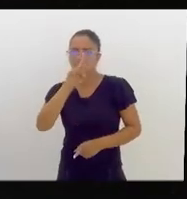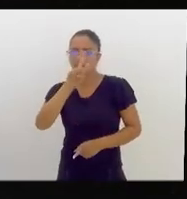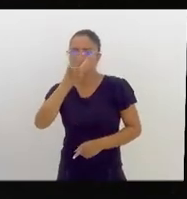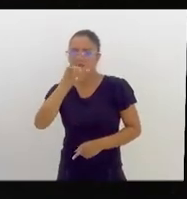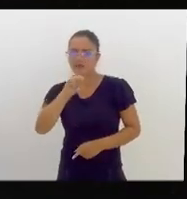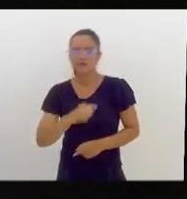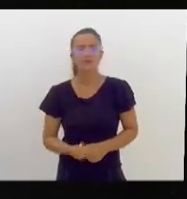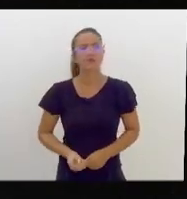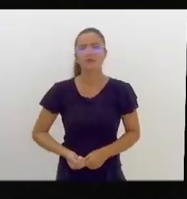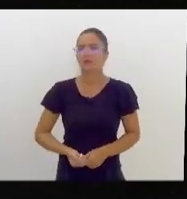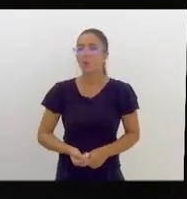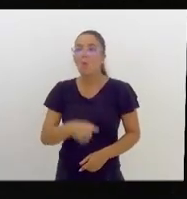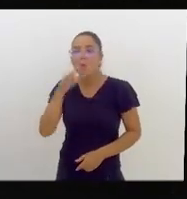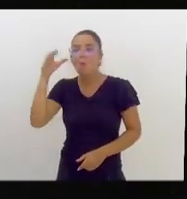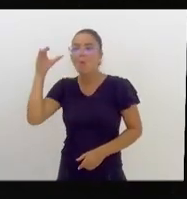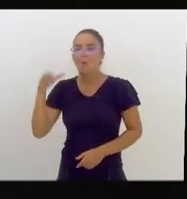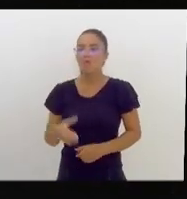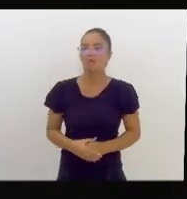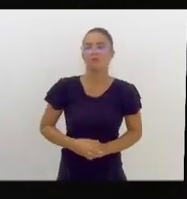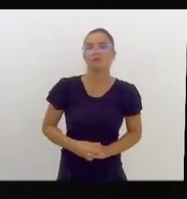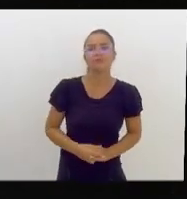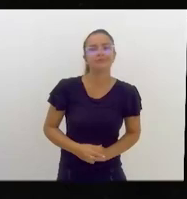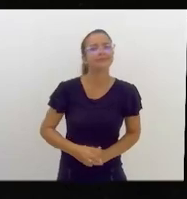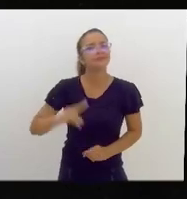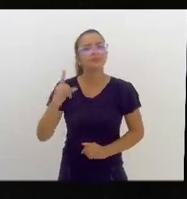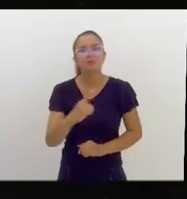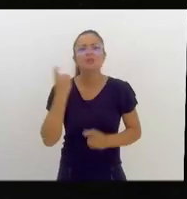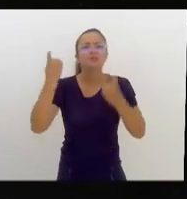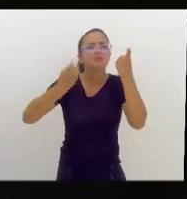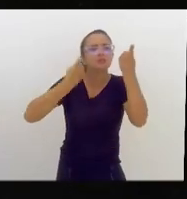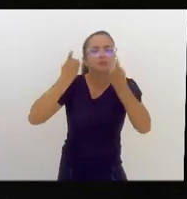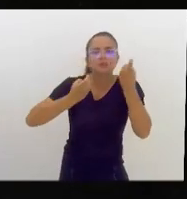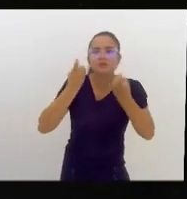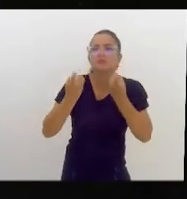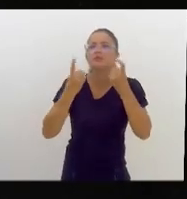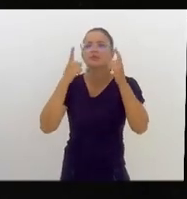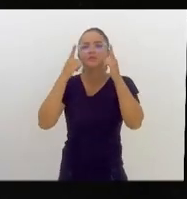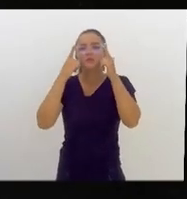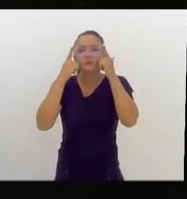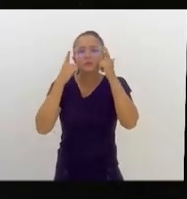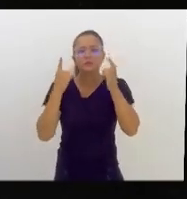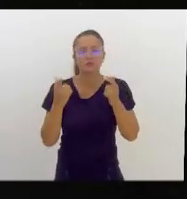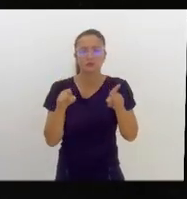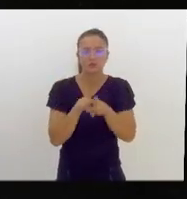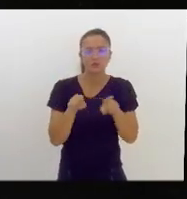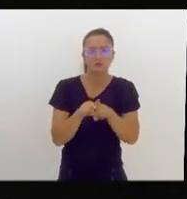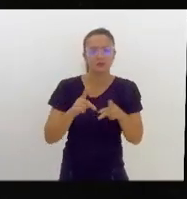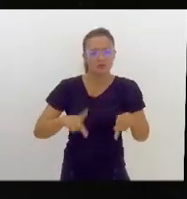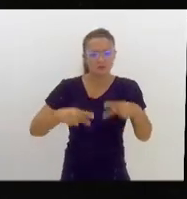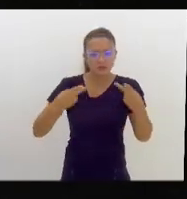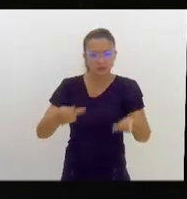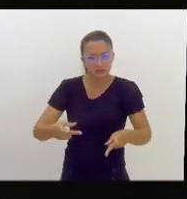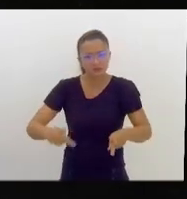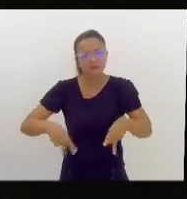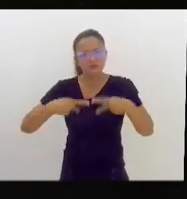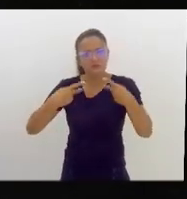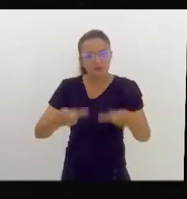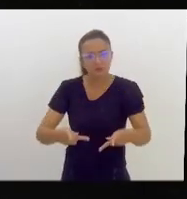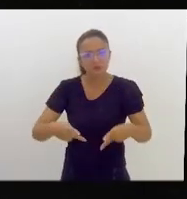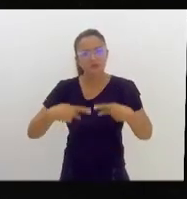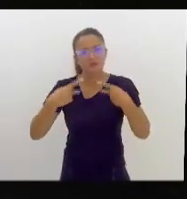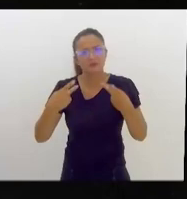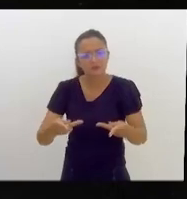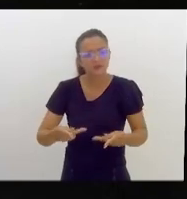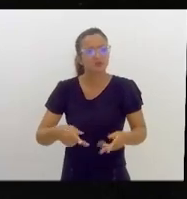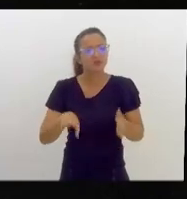Nós levantamos toda essa preocupação e constatamos através, né, das nossas visitas que nós fizemos aos